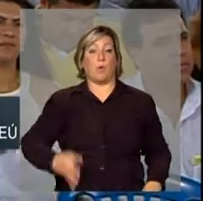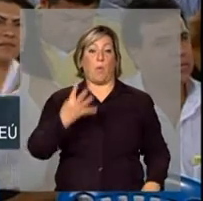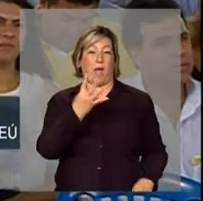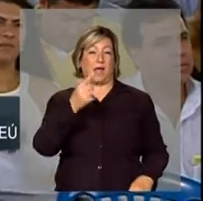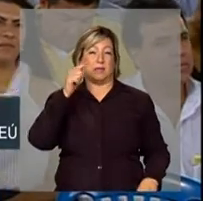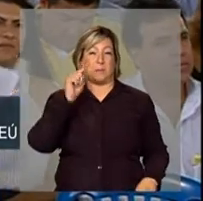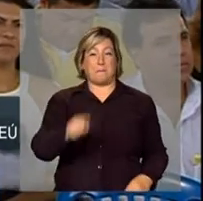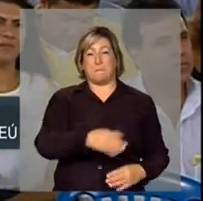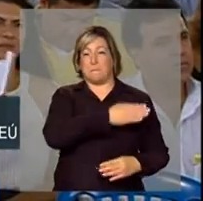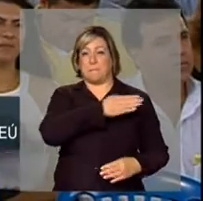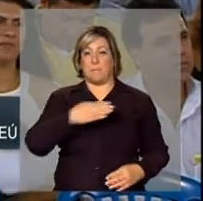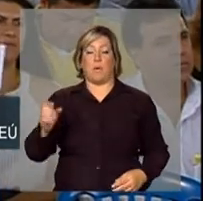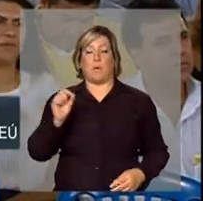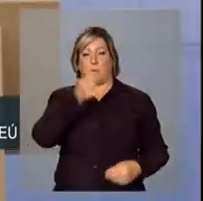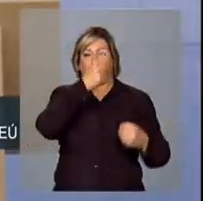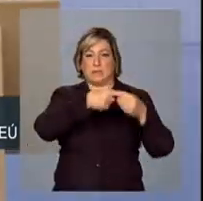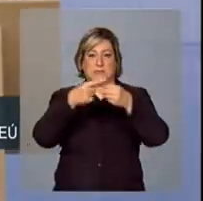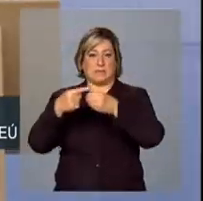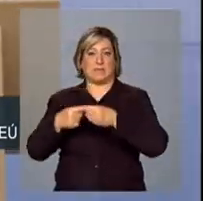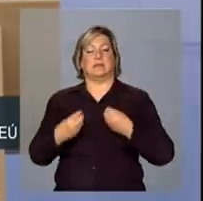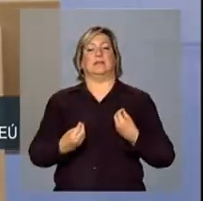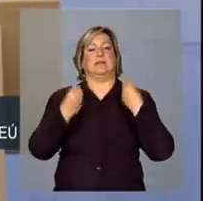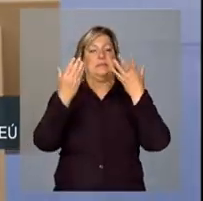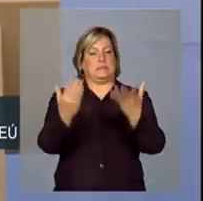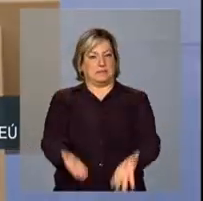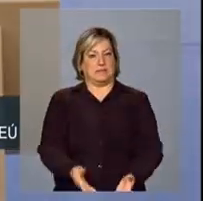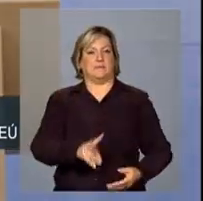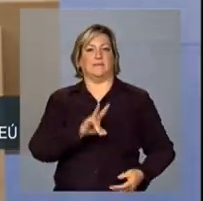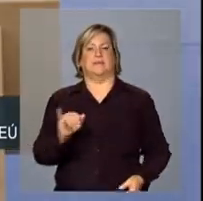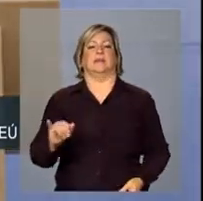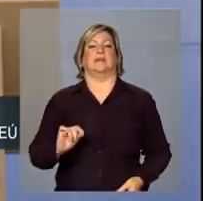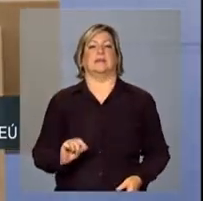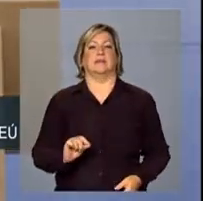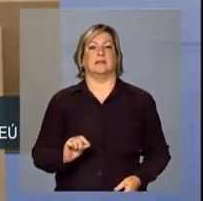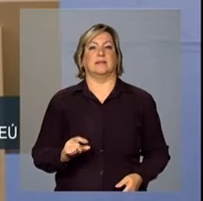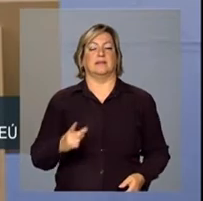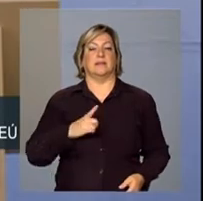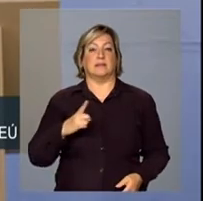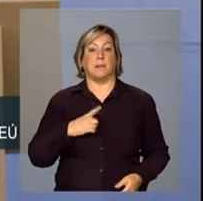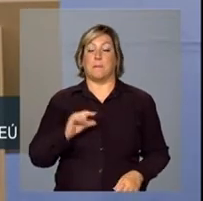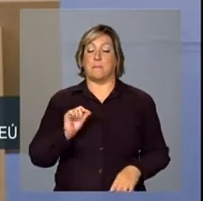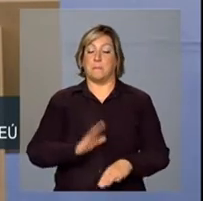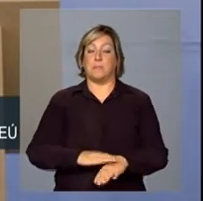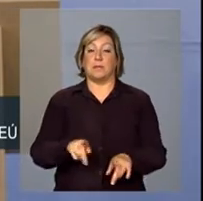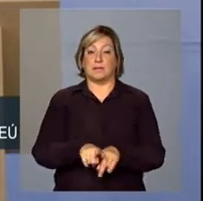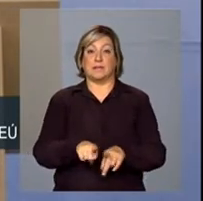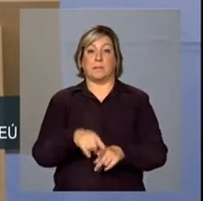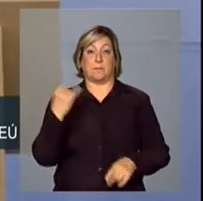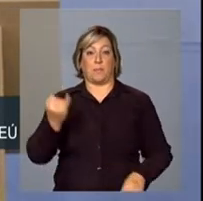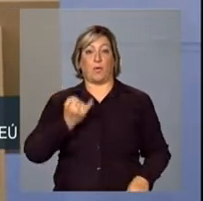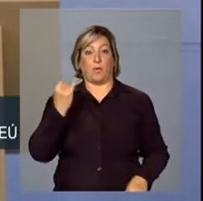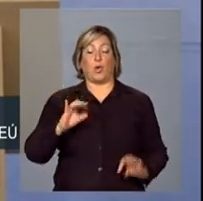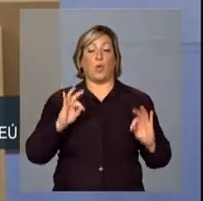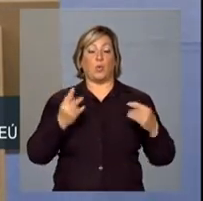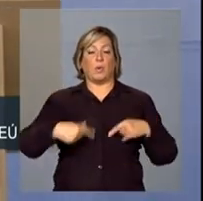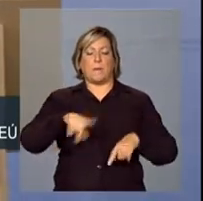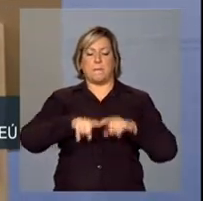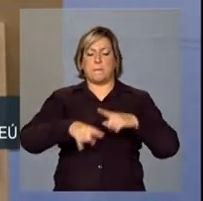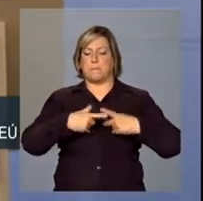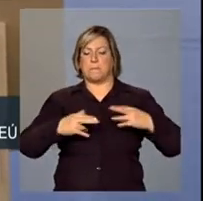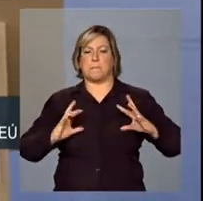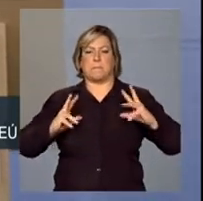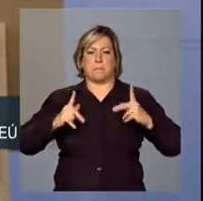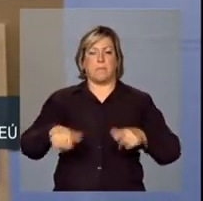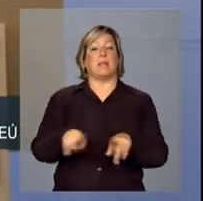4.855 municípios que estarão sendo beneficiados. E, muito importante, todas essas máquinas, assim como